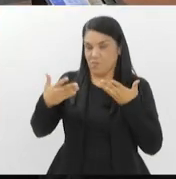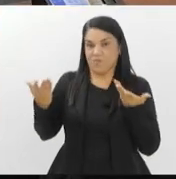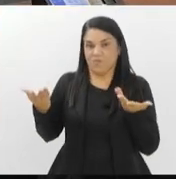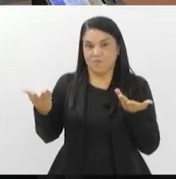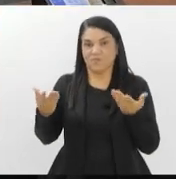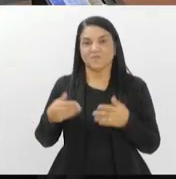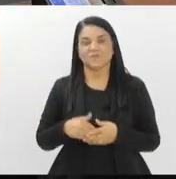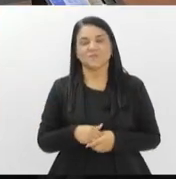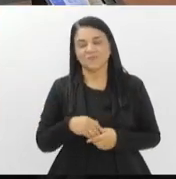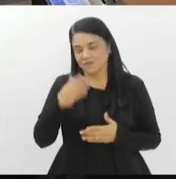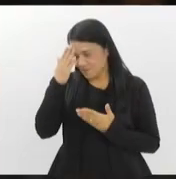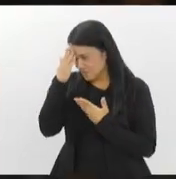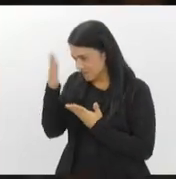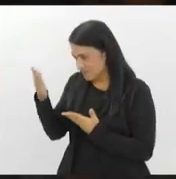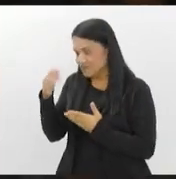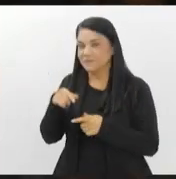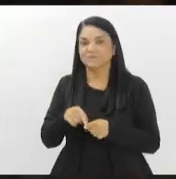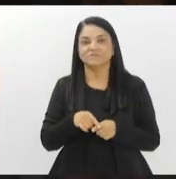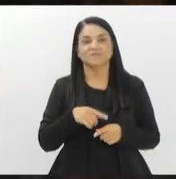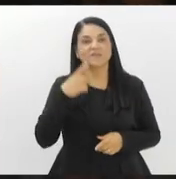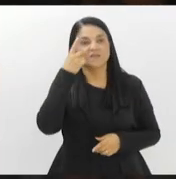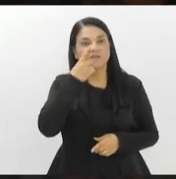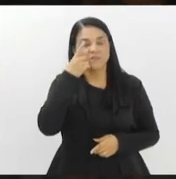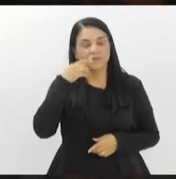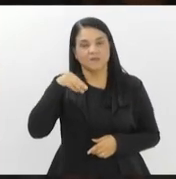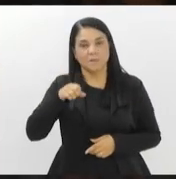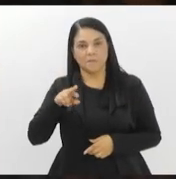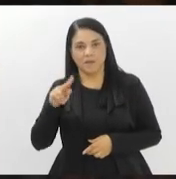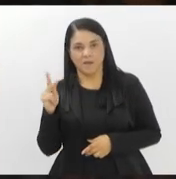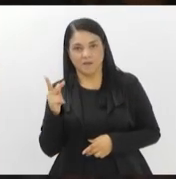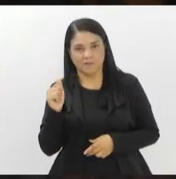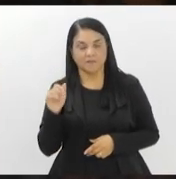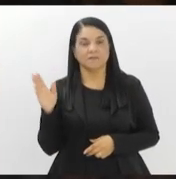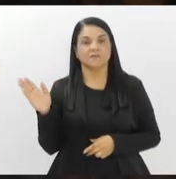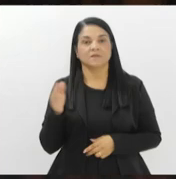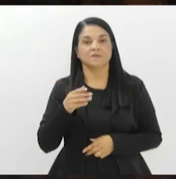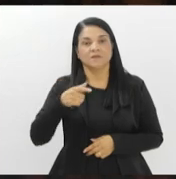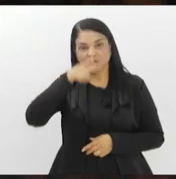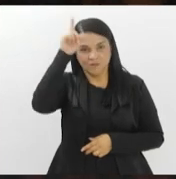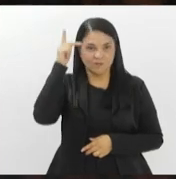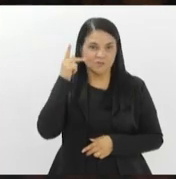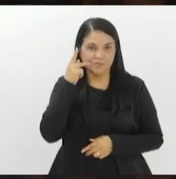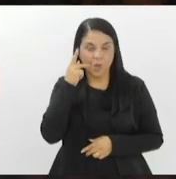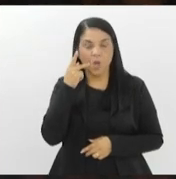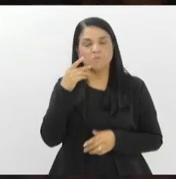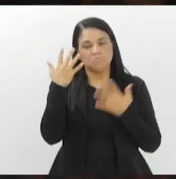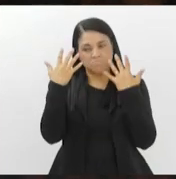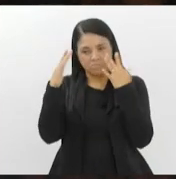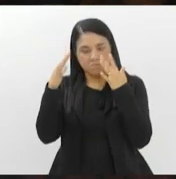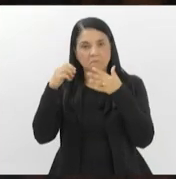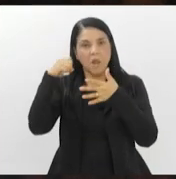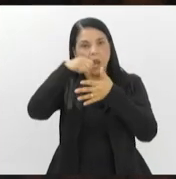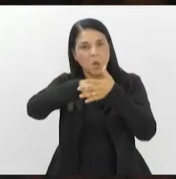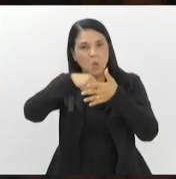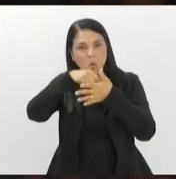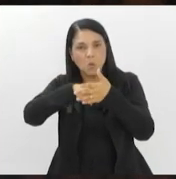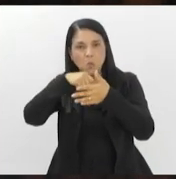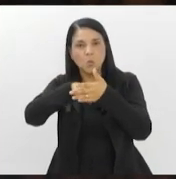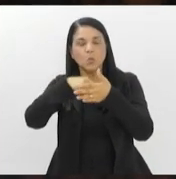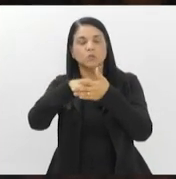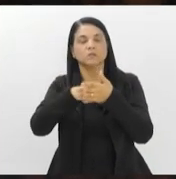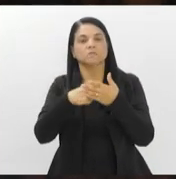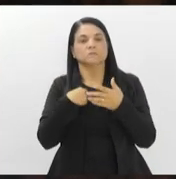Obrigada. Deputada Marta Rocha, deputado Luiz Paulo, parabéns aí pela luta incansável para que